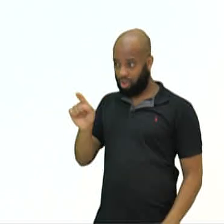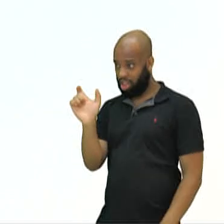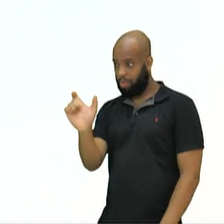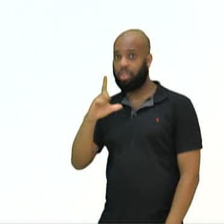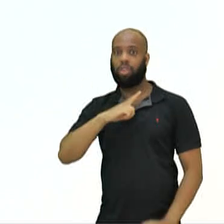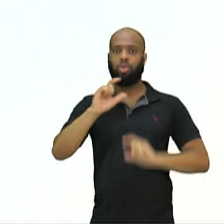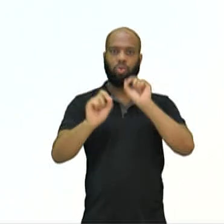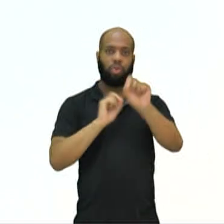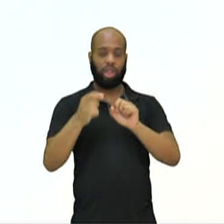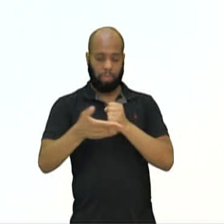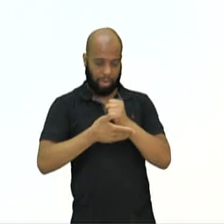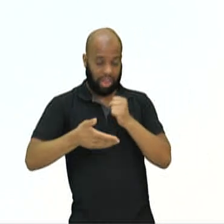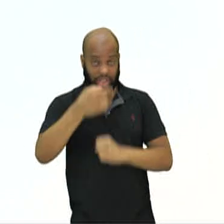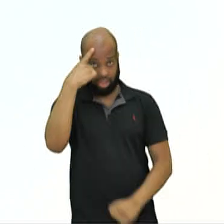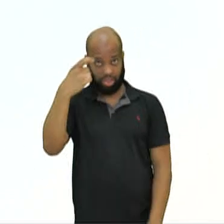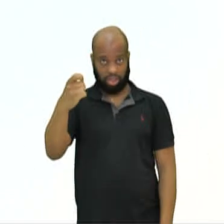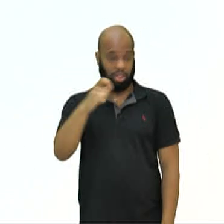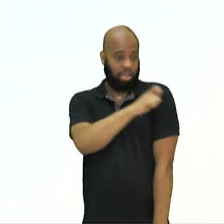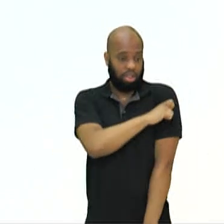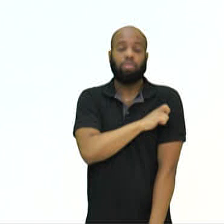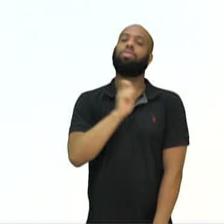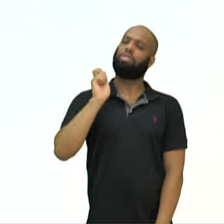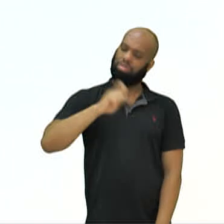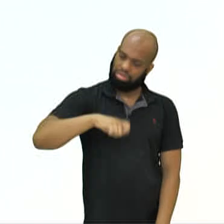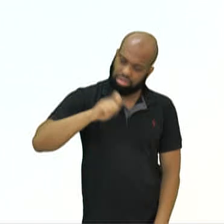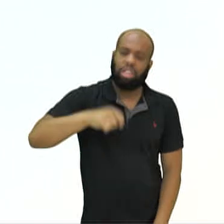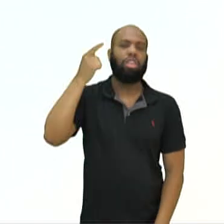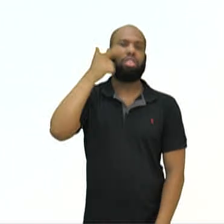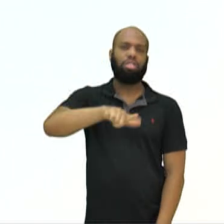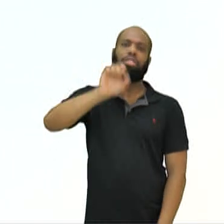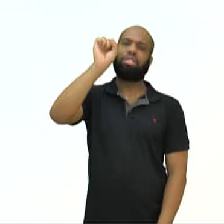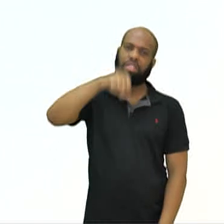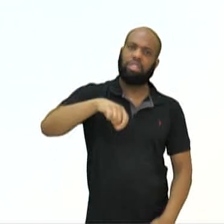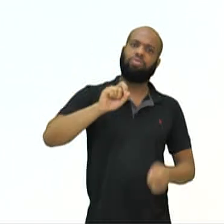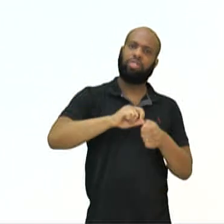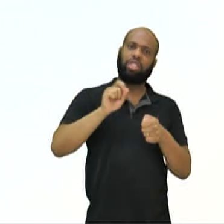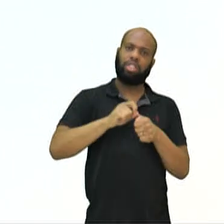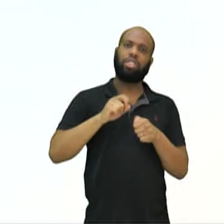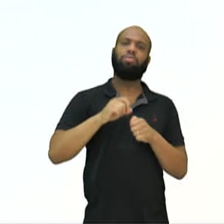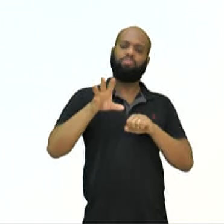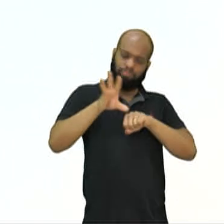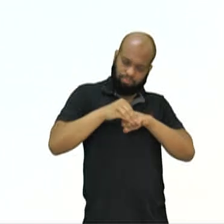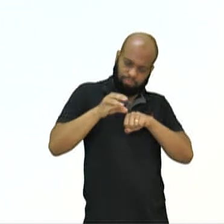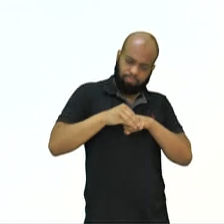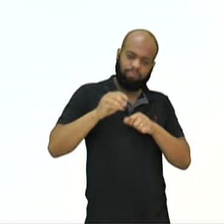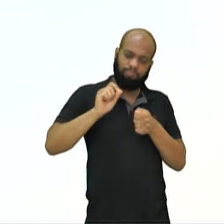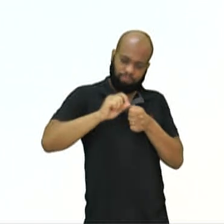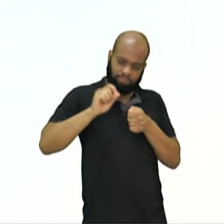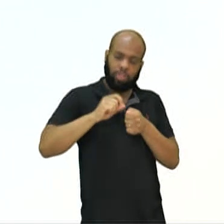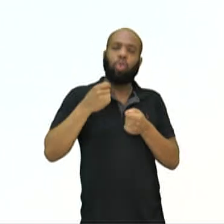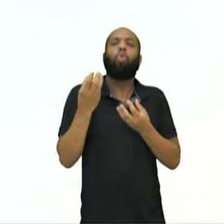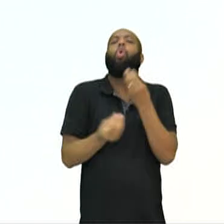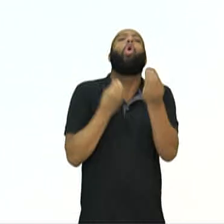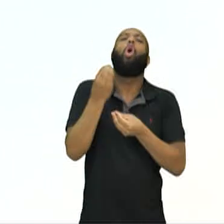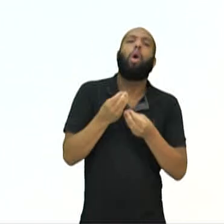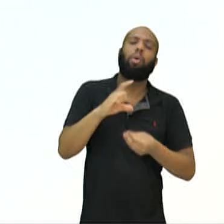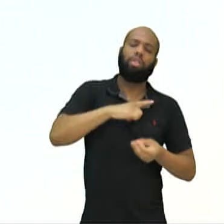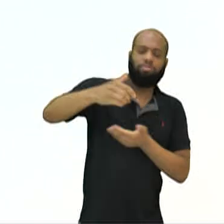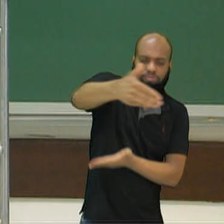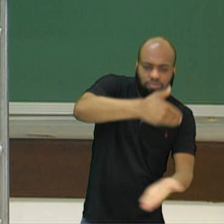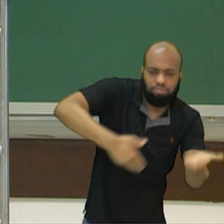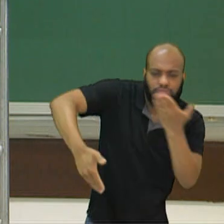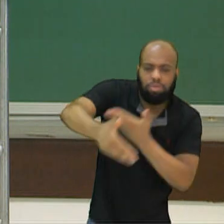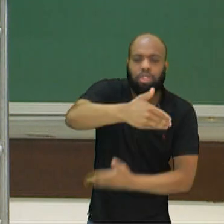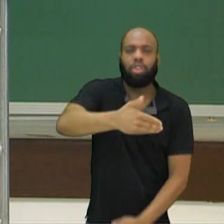de que o aluno, sim, constrói conhecimento. De que forma? Pela interação que ele vai ter com os colegas na